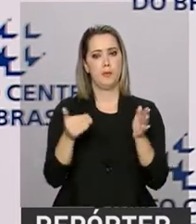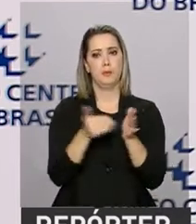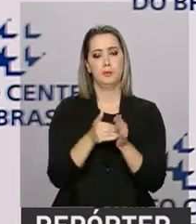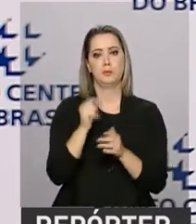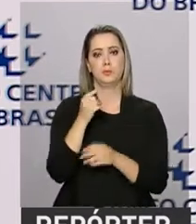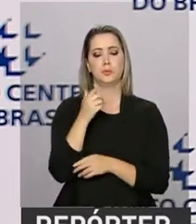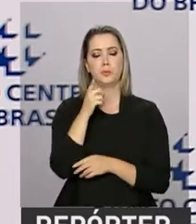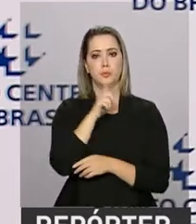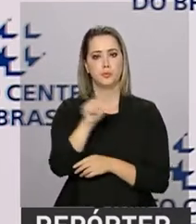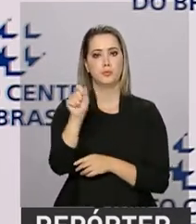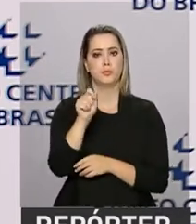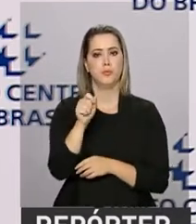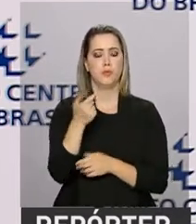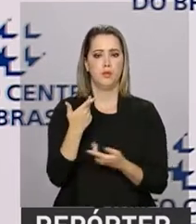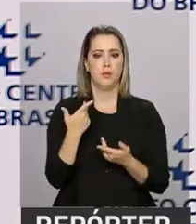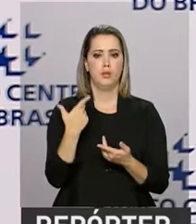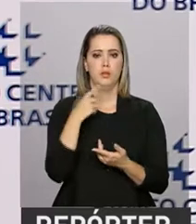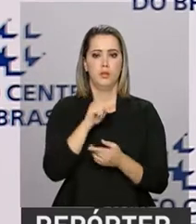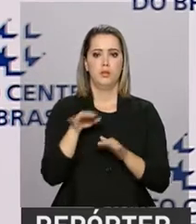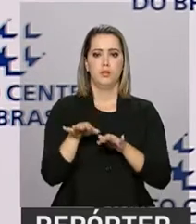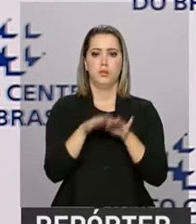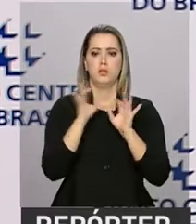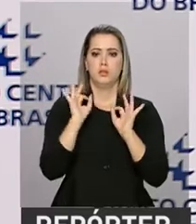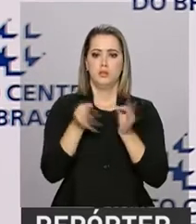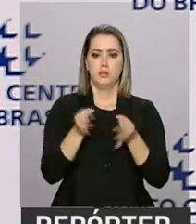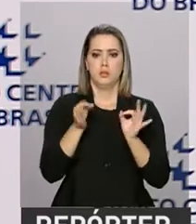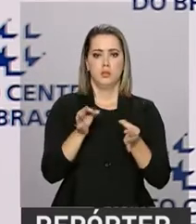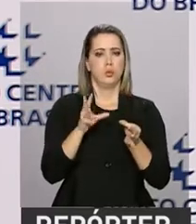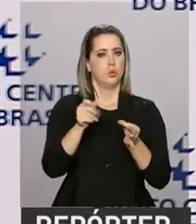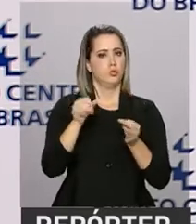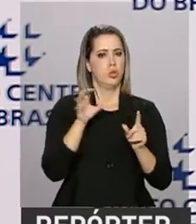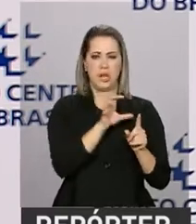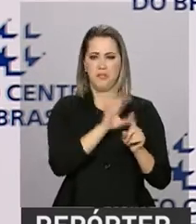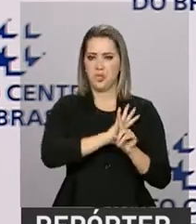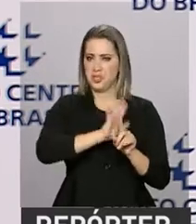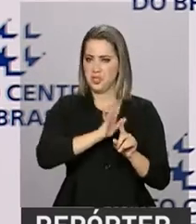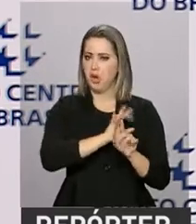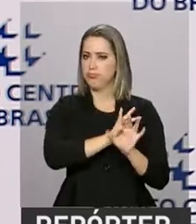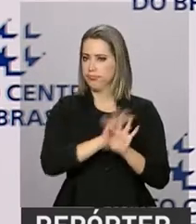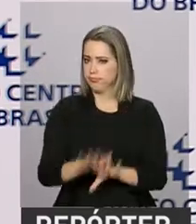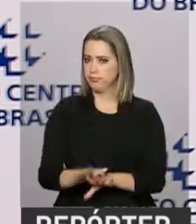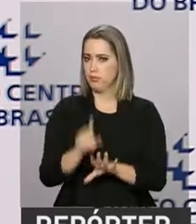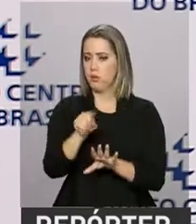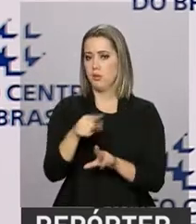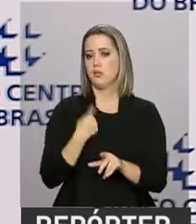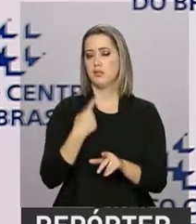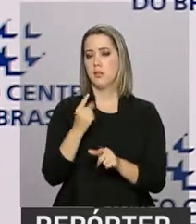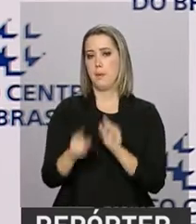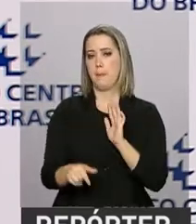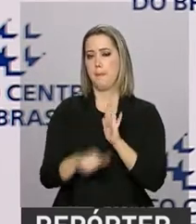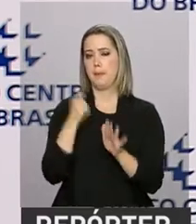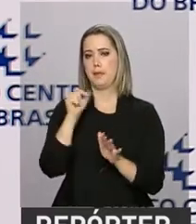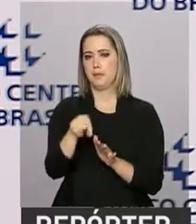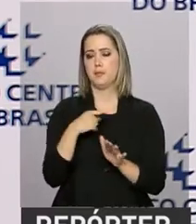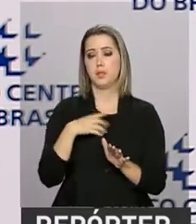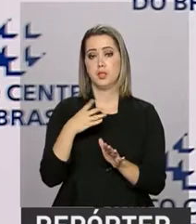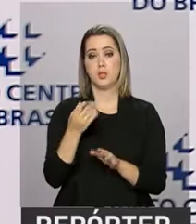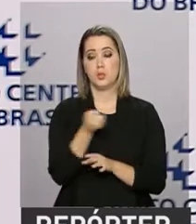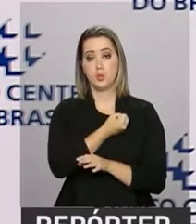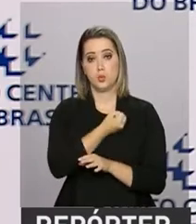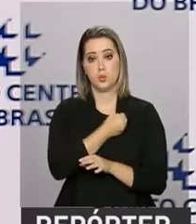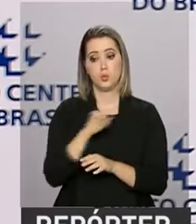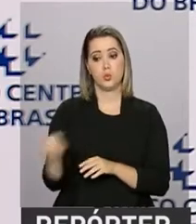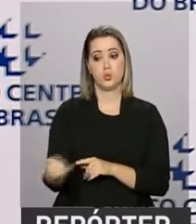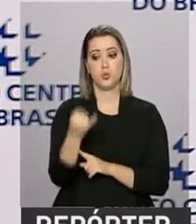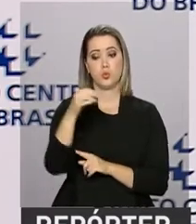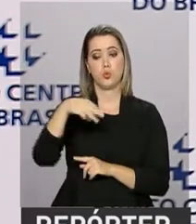seu, até entrar plenamente em vigor, ter todos os seus impactos. A primeira parcial de dados de taxa de juros do